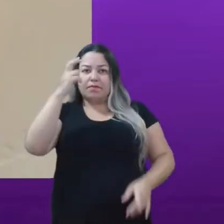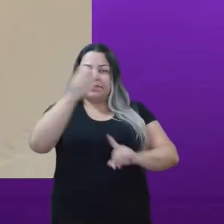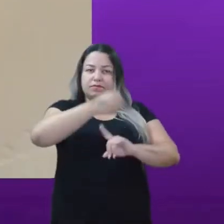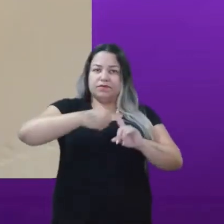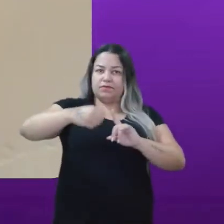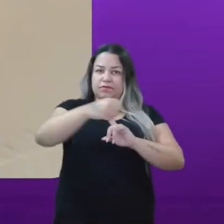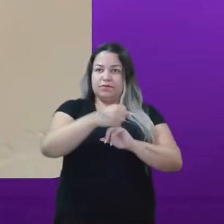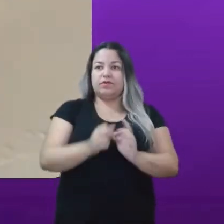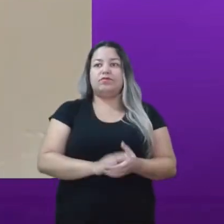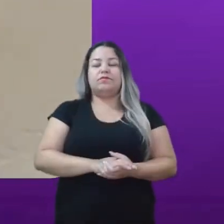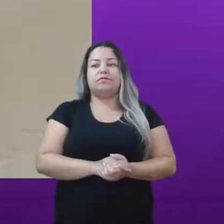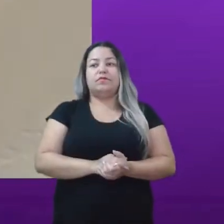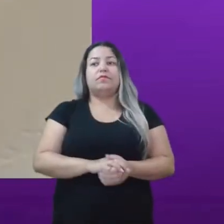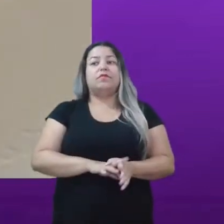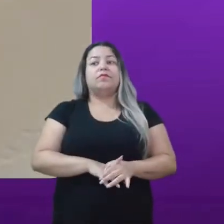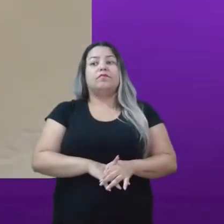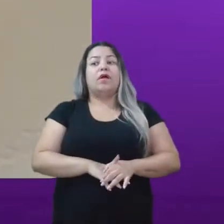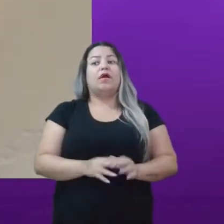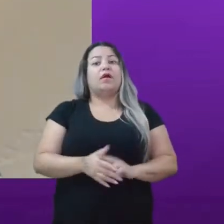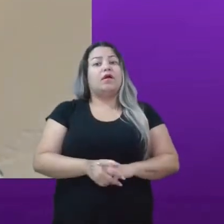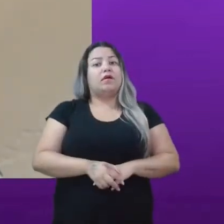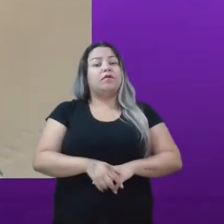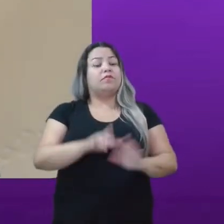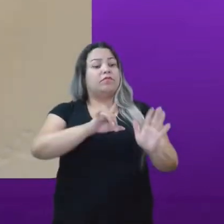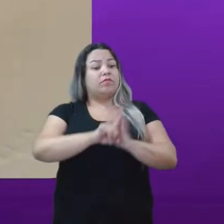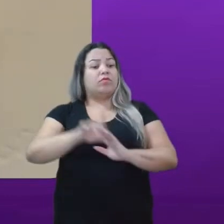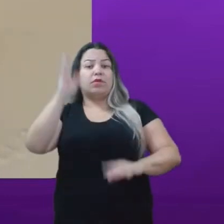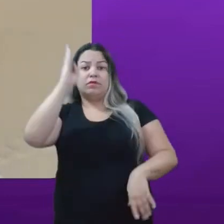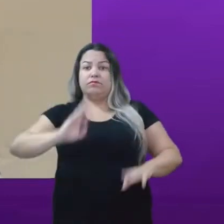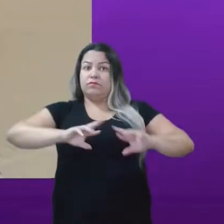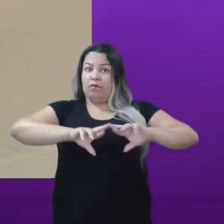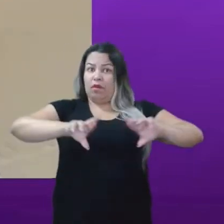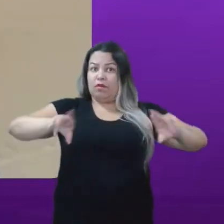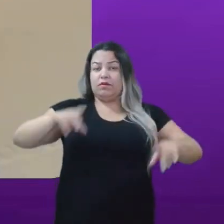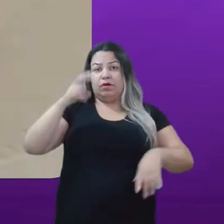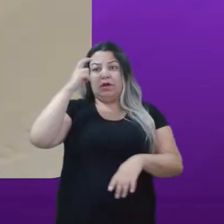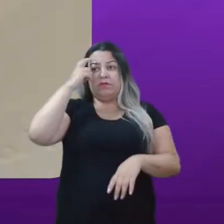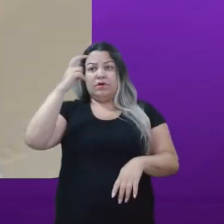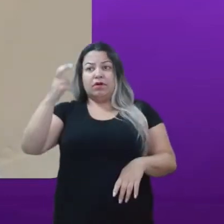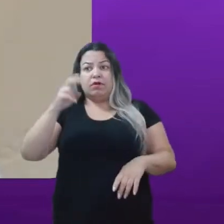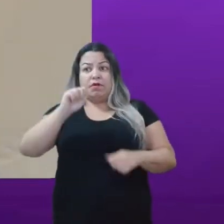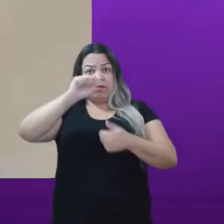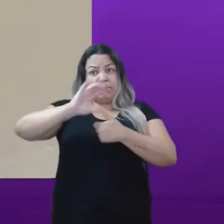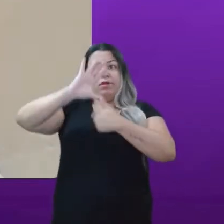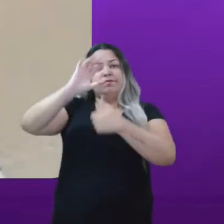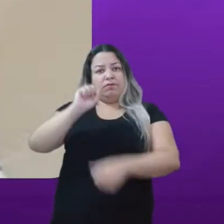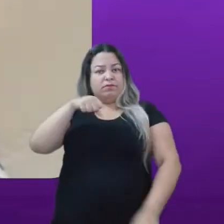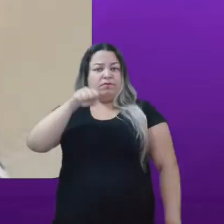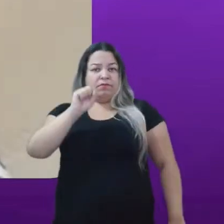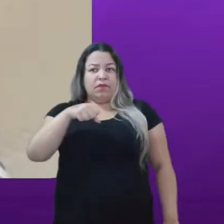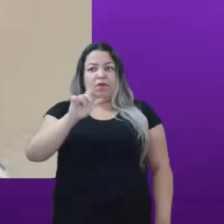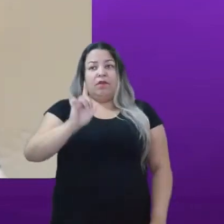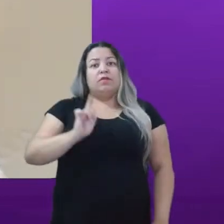sociedade. Aí você pergunta assim, mas no Brasil vai ser diferente da cultura de produção cultural da América Latina? Sim,